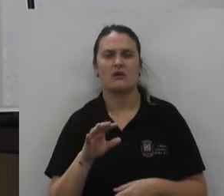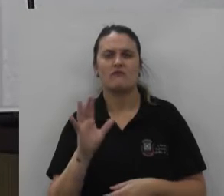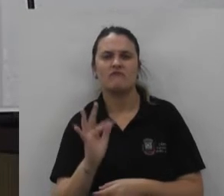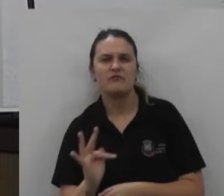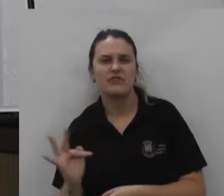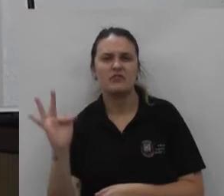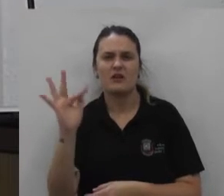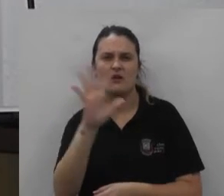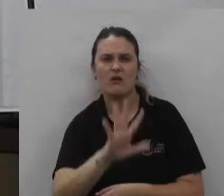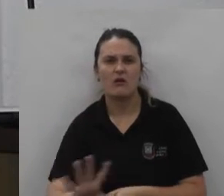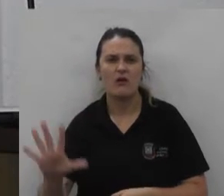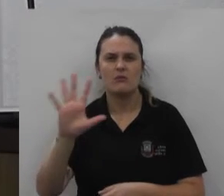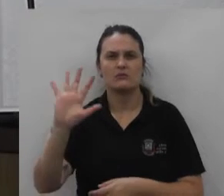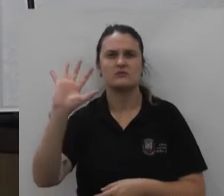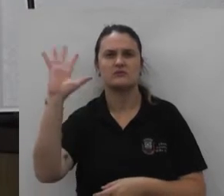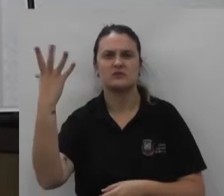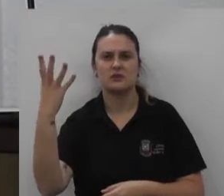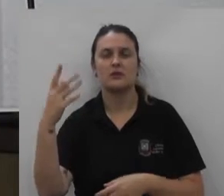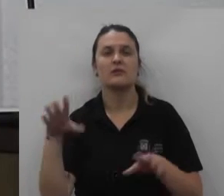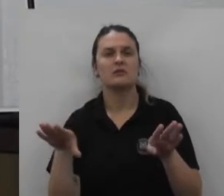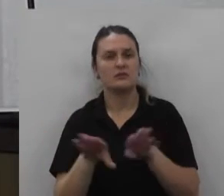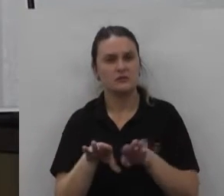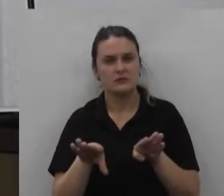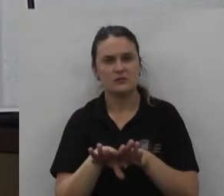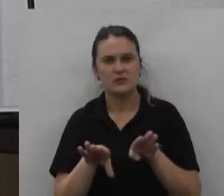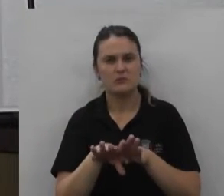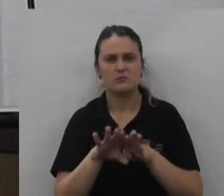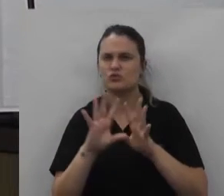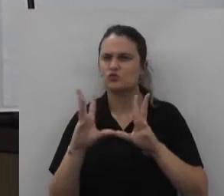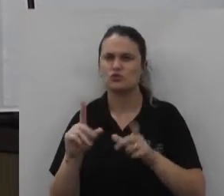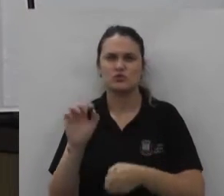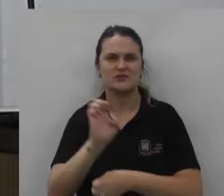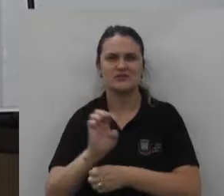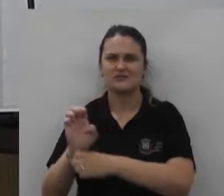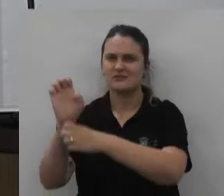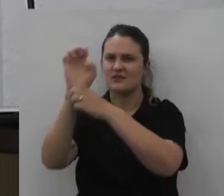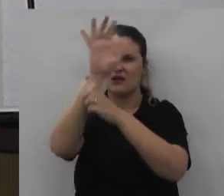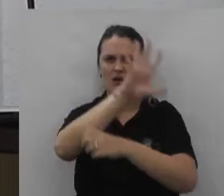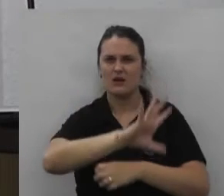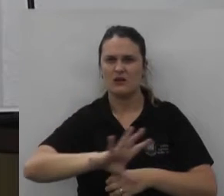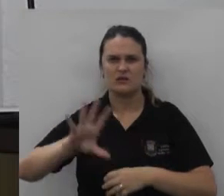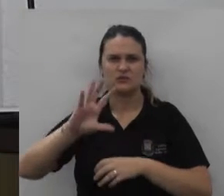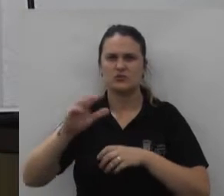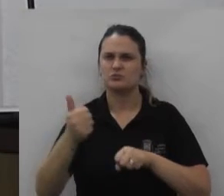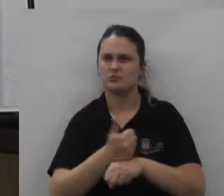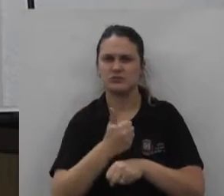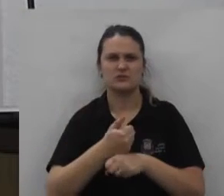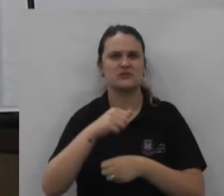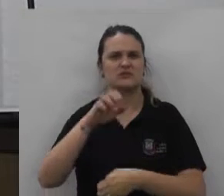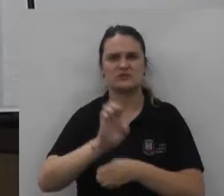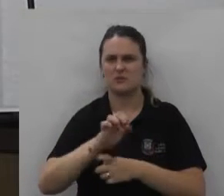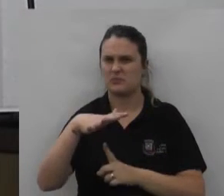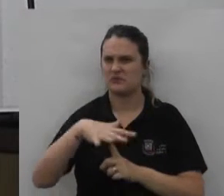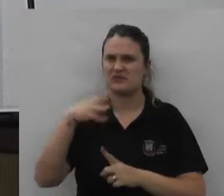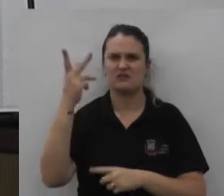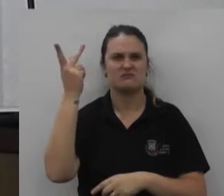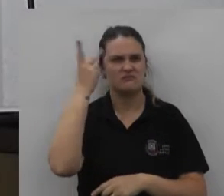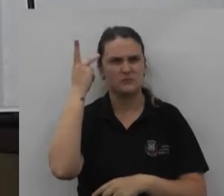nível federal que isso aconteceu. Aconteceu em todos os estados e em todos os cargos. Seja no Paraná, São